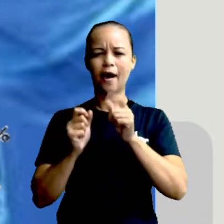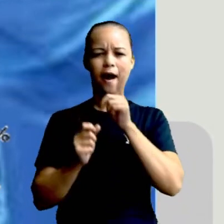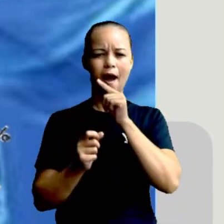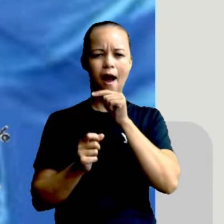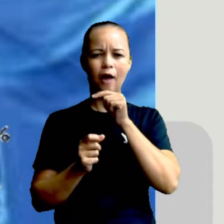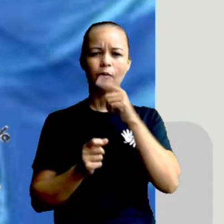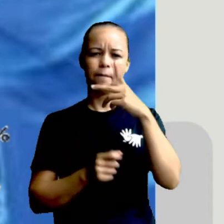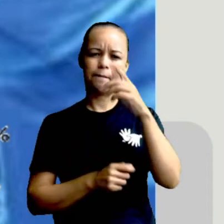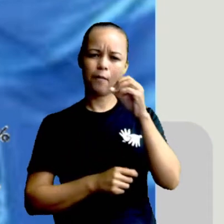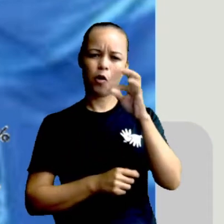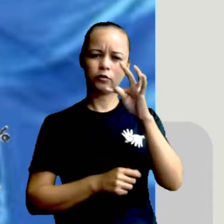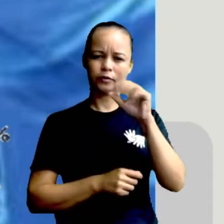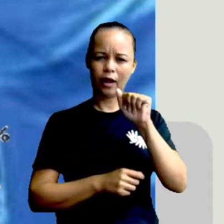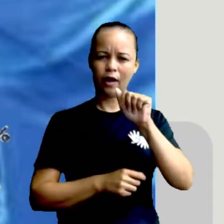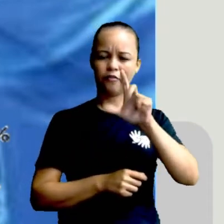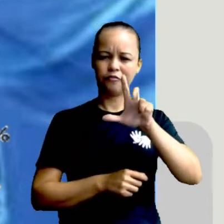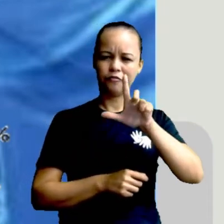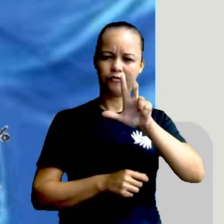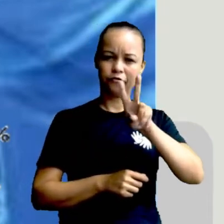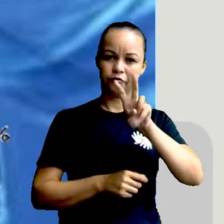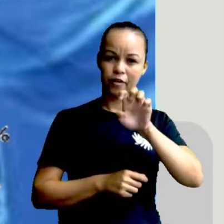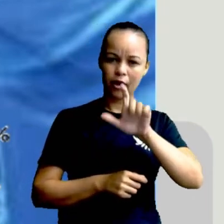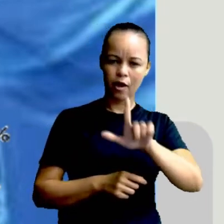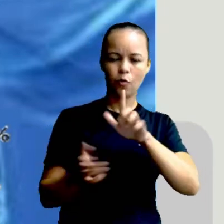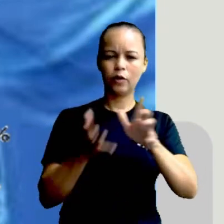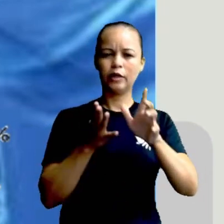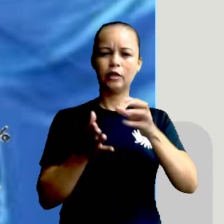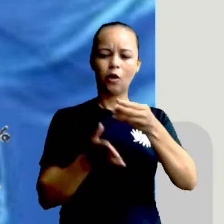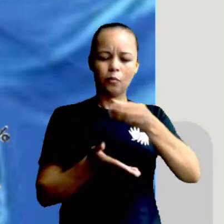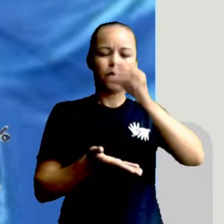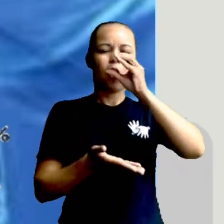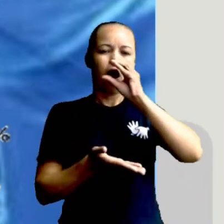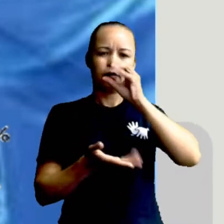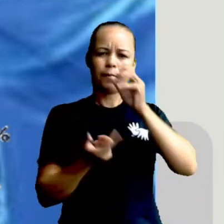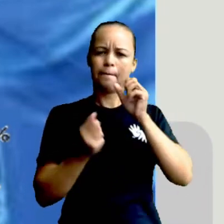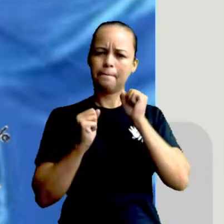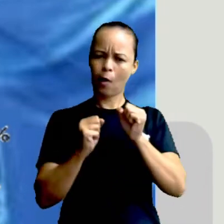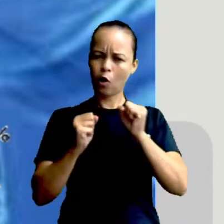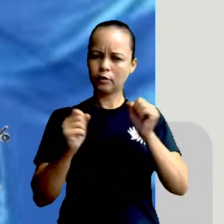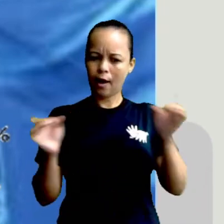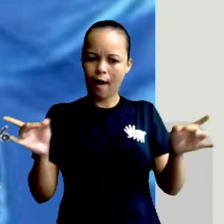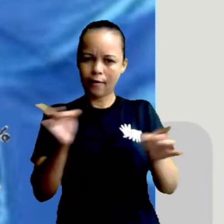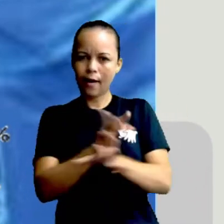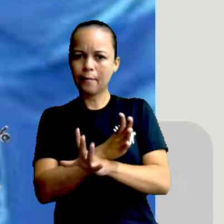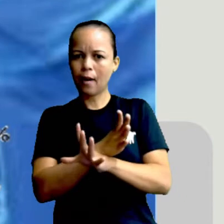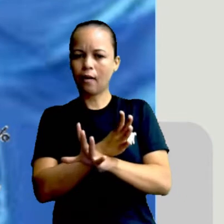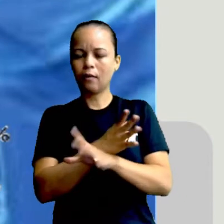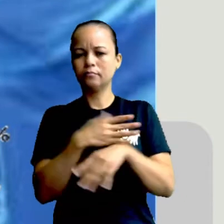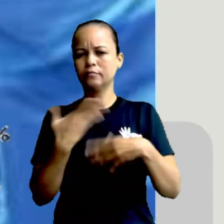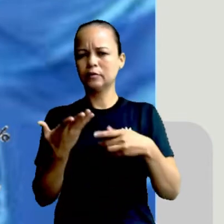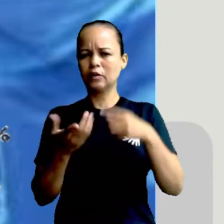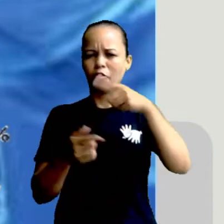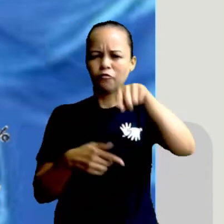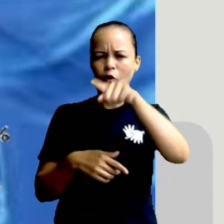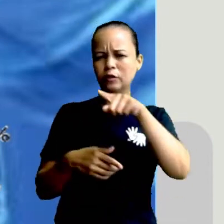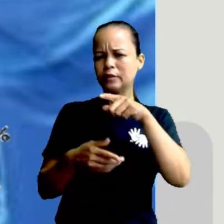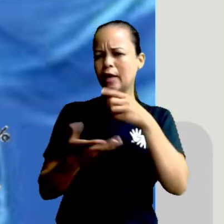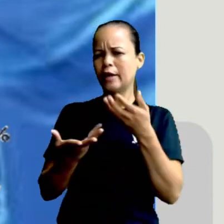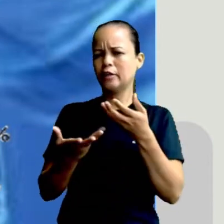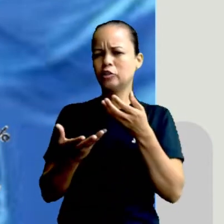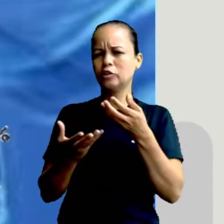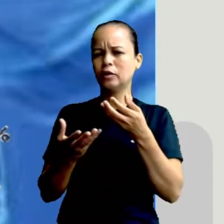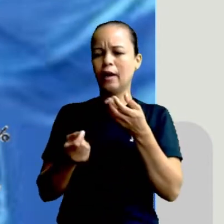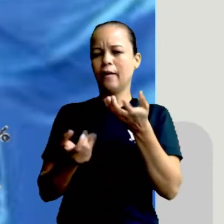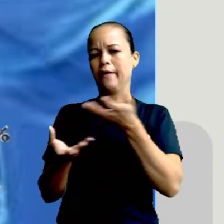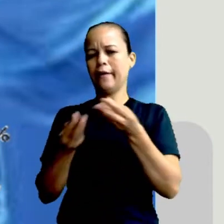bebe, né, possa acabar um dia? Você tem o hábito de economizar água? E aí a gente vai perceber, gente,